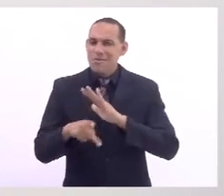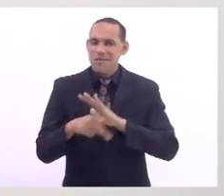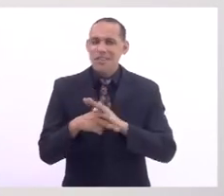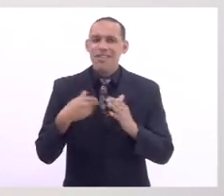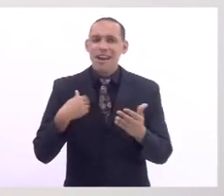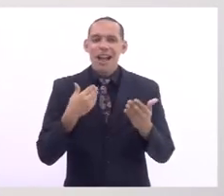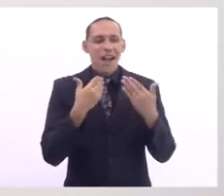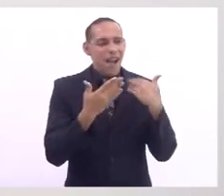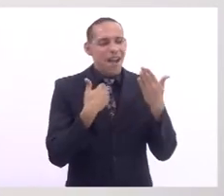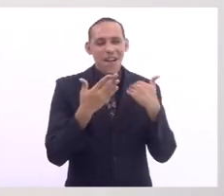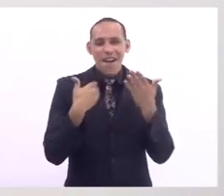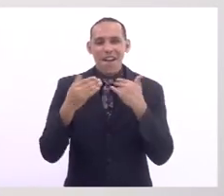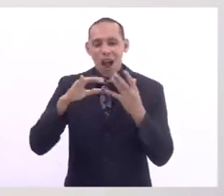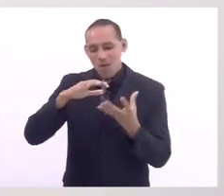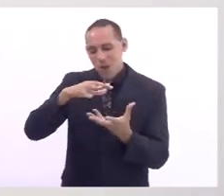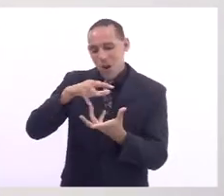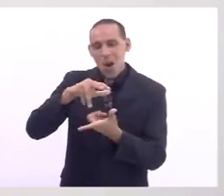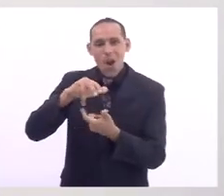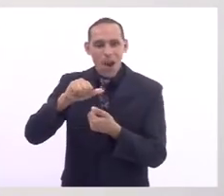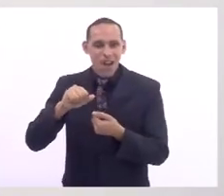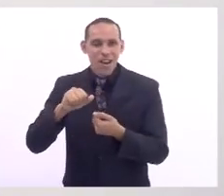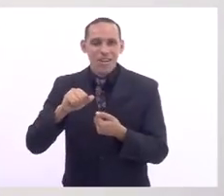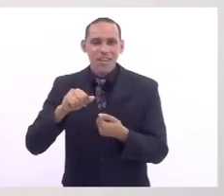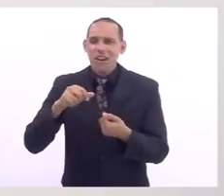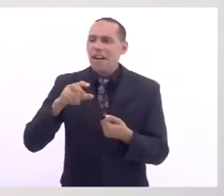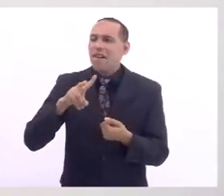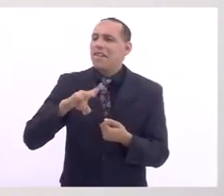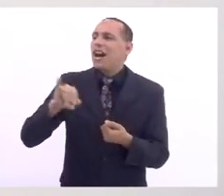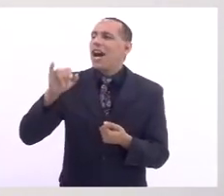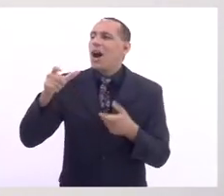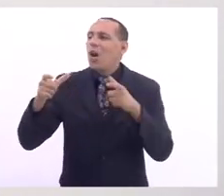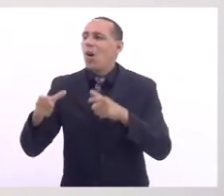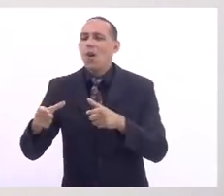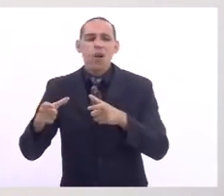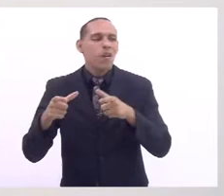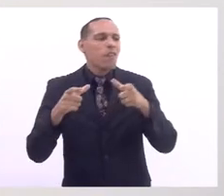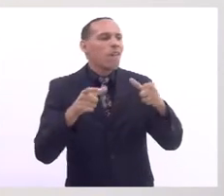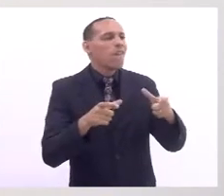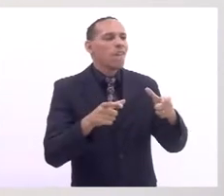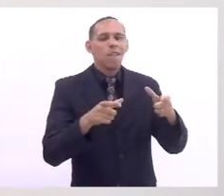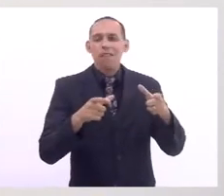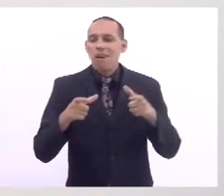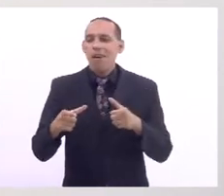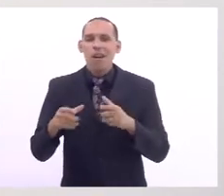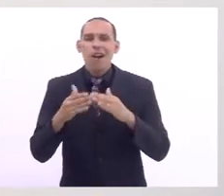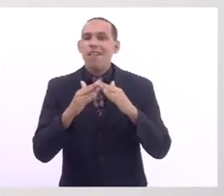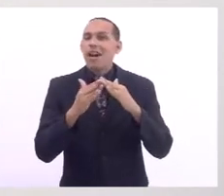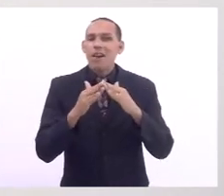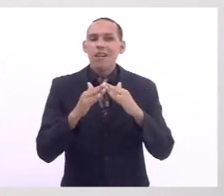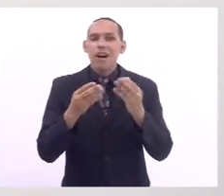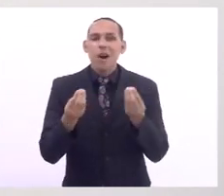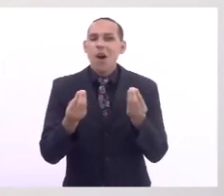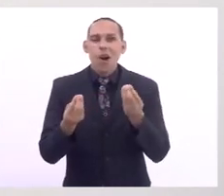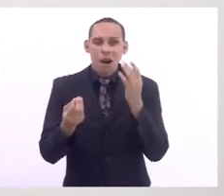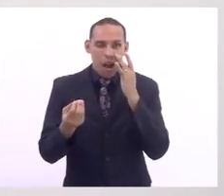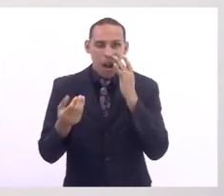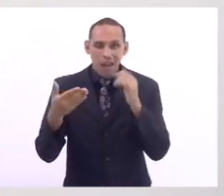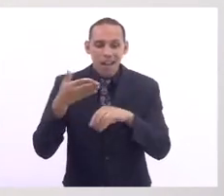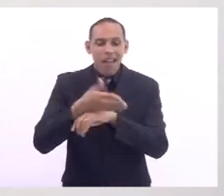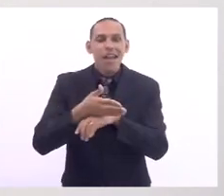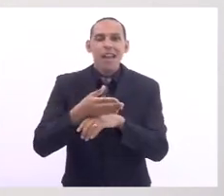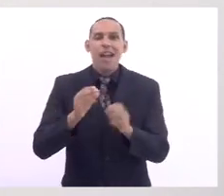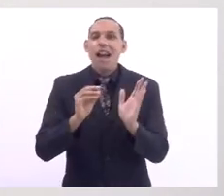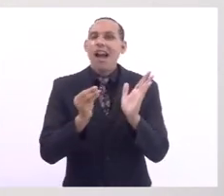dialoga com debate mundial de para onde Vamos para onde iremos e como os favelados tão Cecília nessas lenda urbana